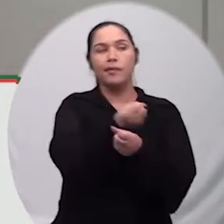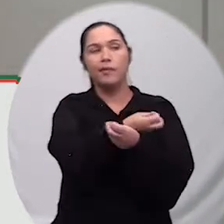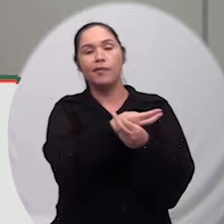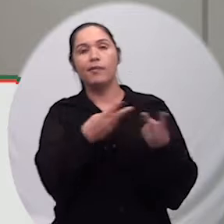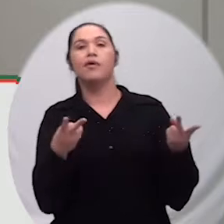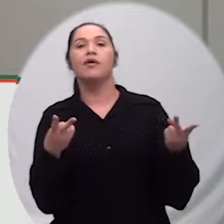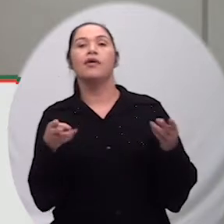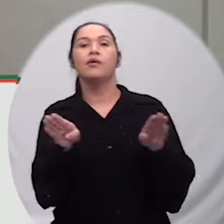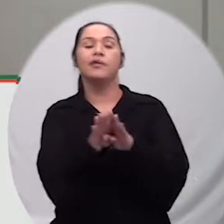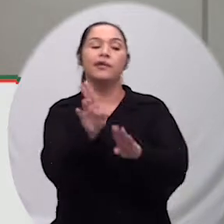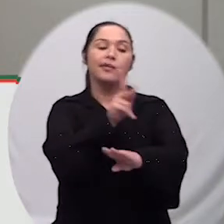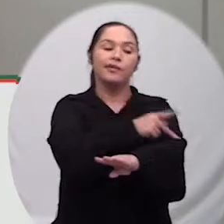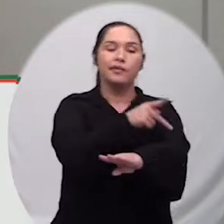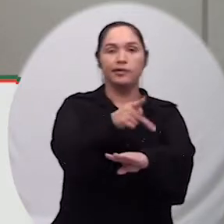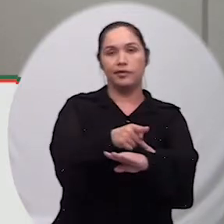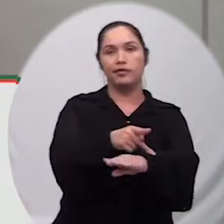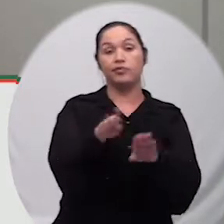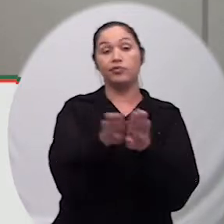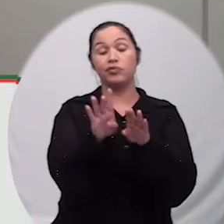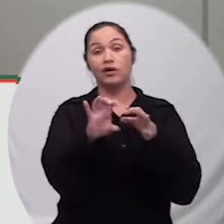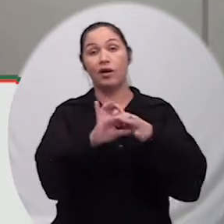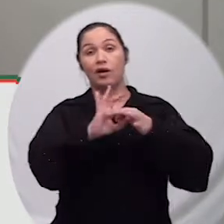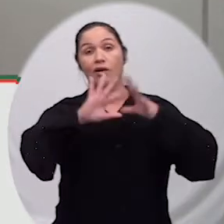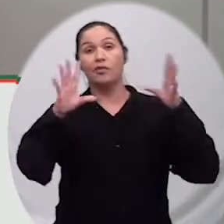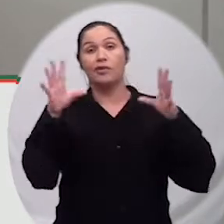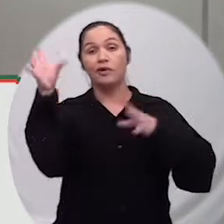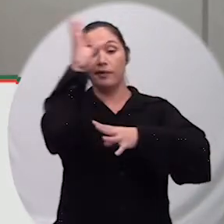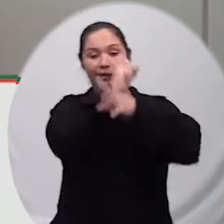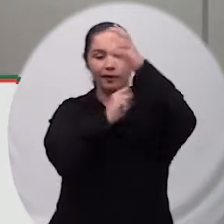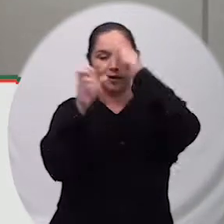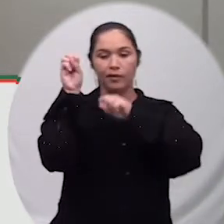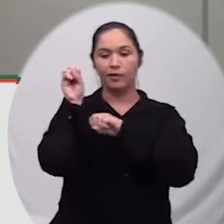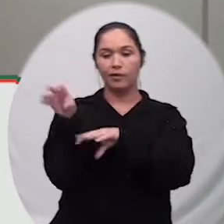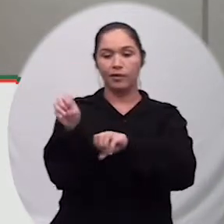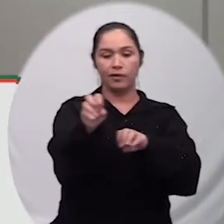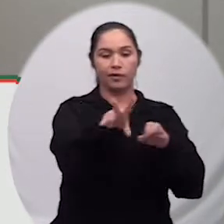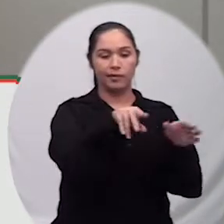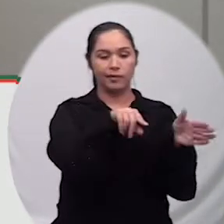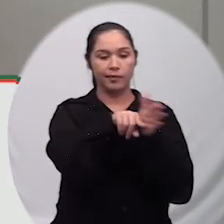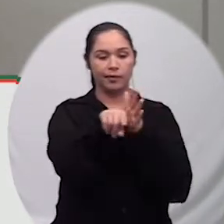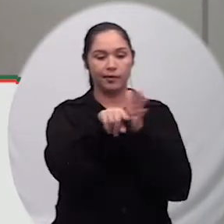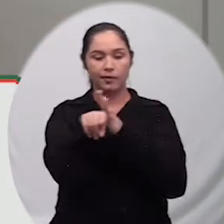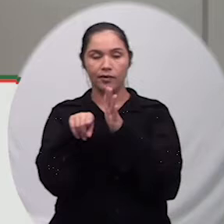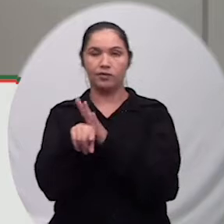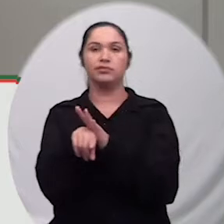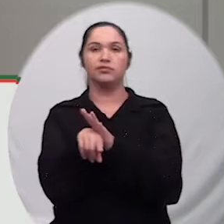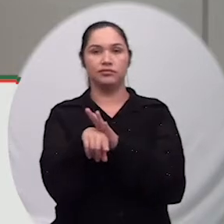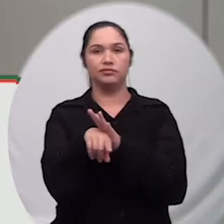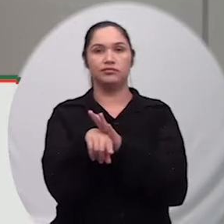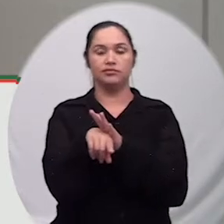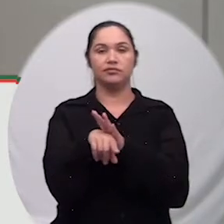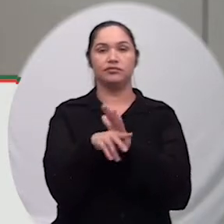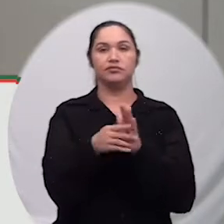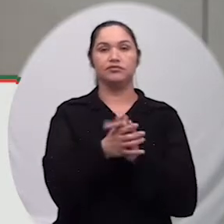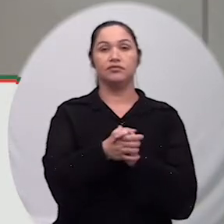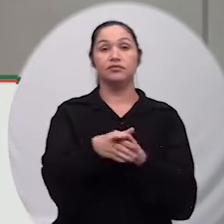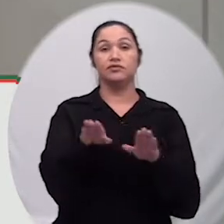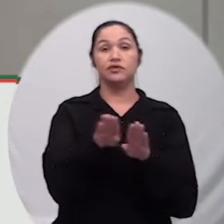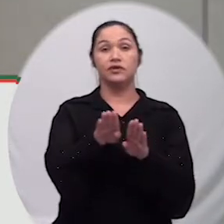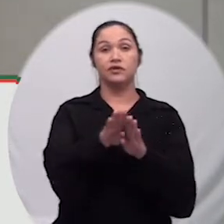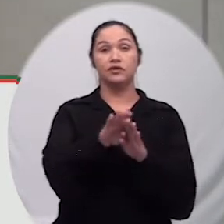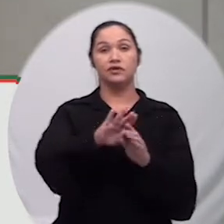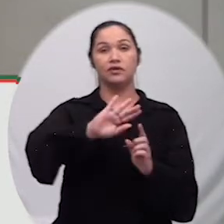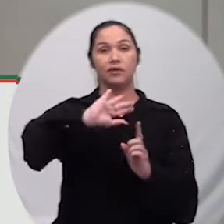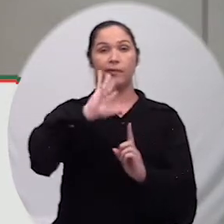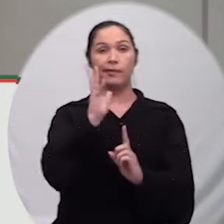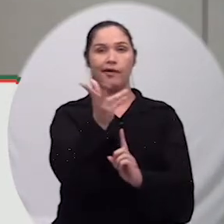pedagógicas, a liberdade de aprender, ensinar, pesquisar, divulgar o pensamento e a arte e o